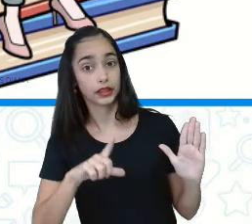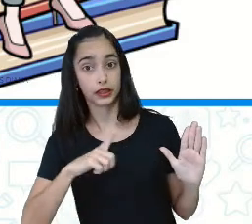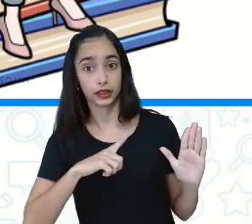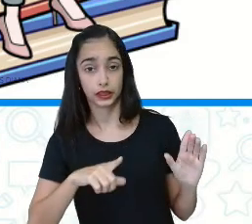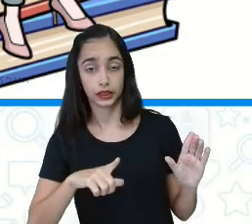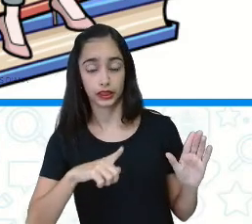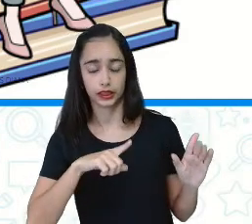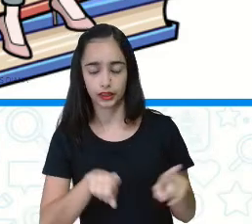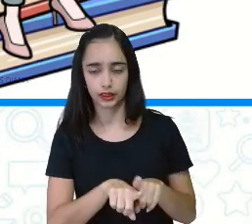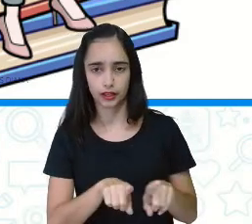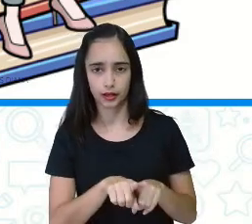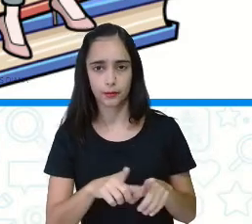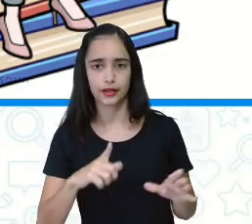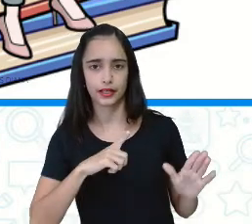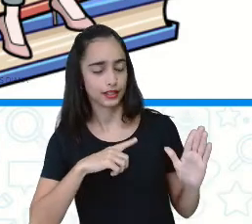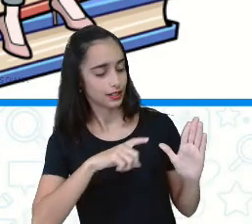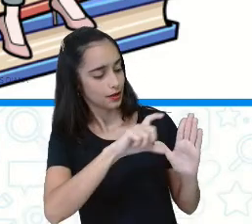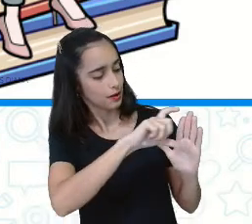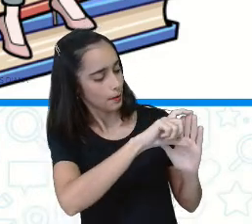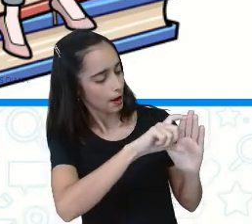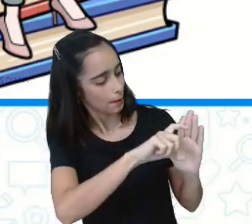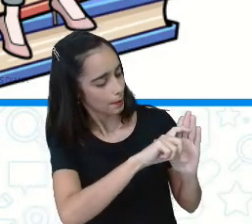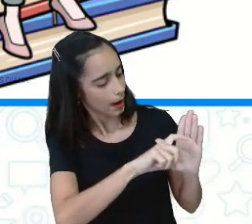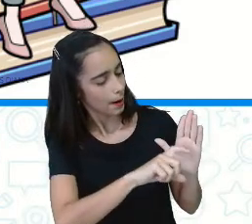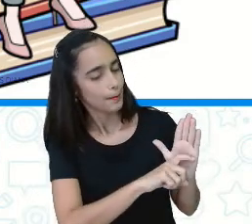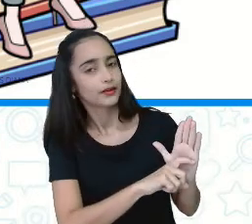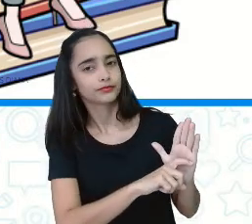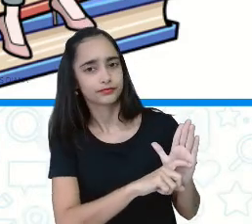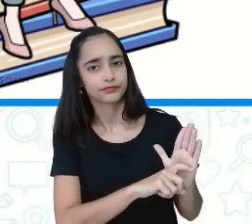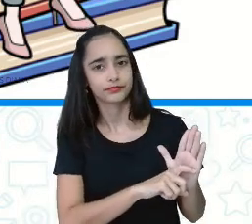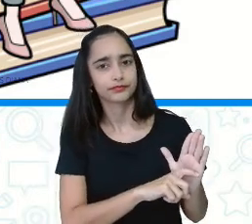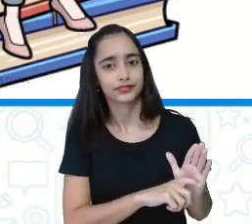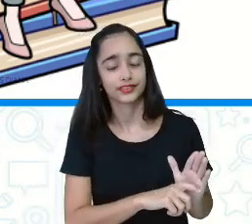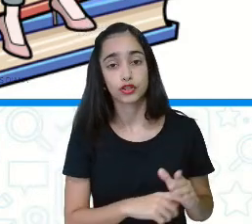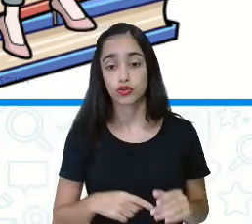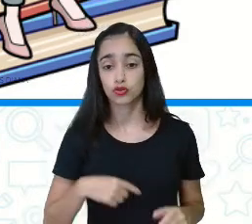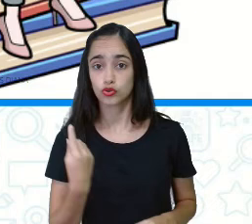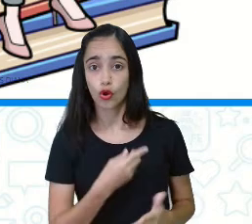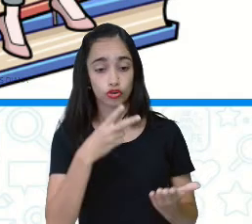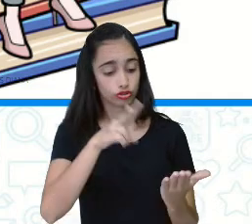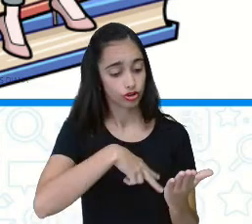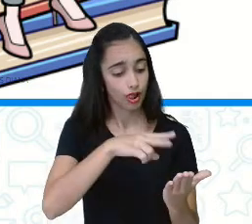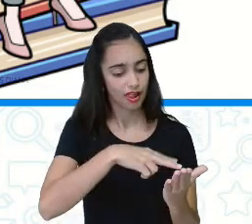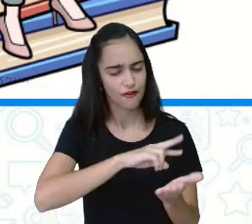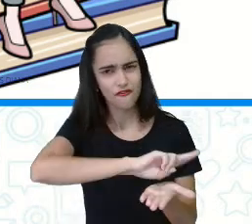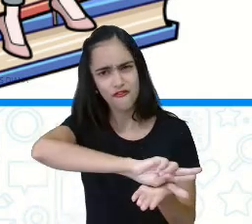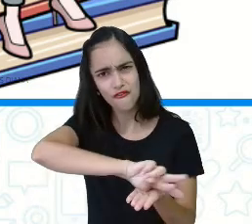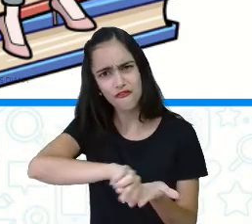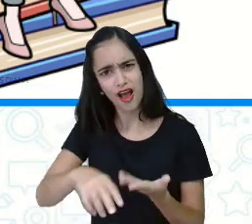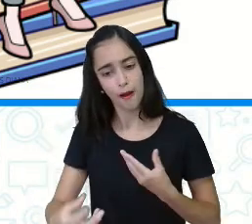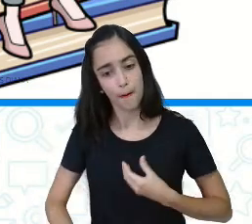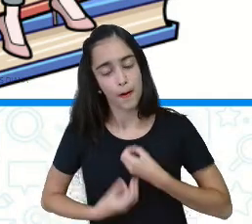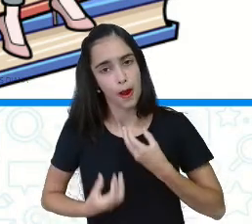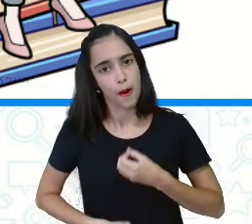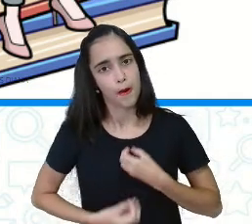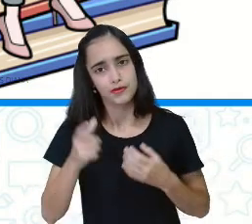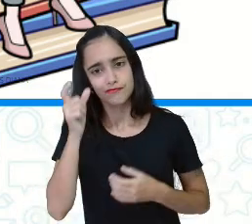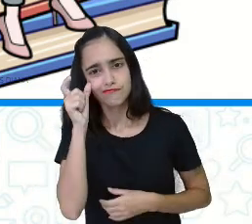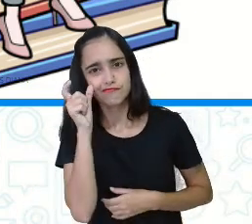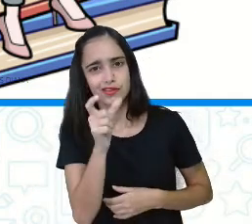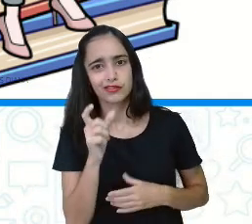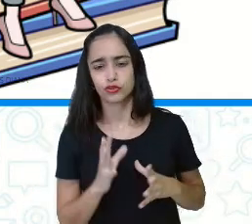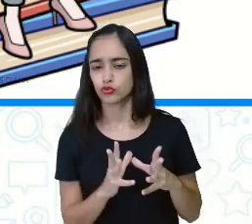de vários poemas, bem interessante. Todos os poemas que lemos, né, que acabamos de ler, é